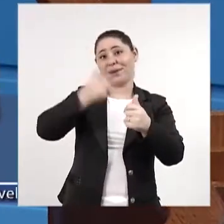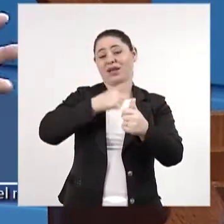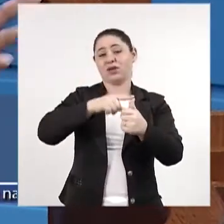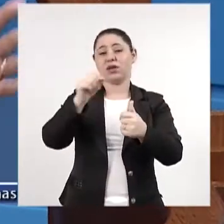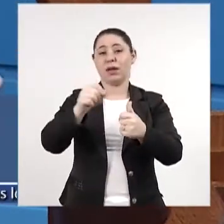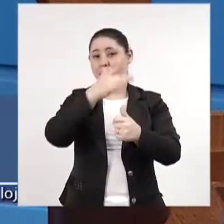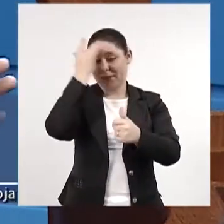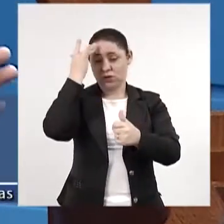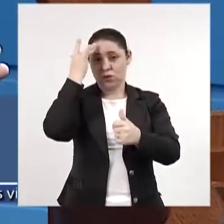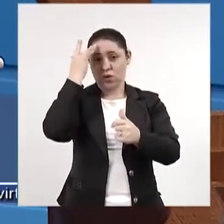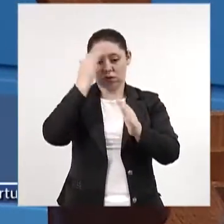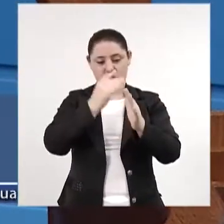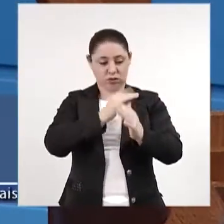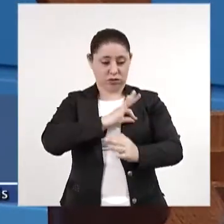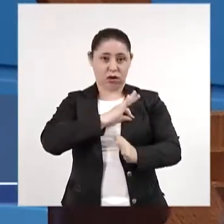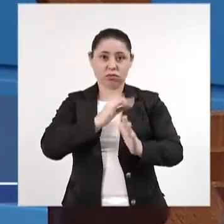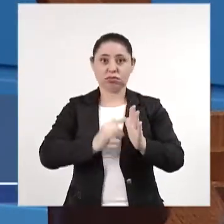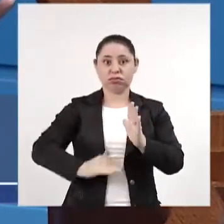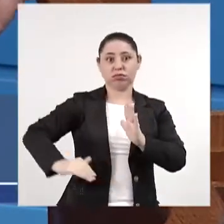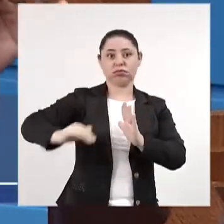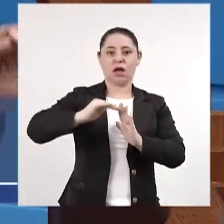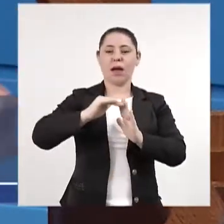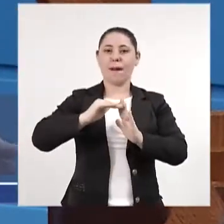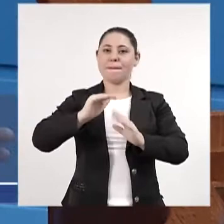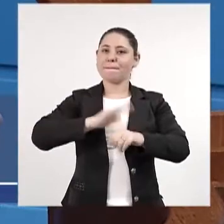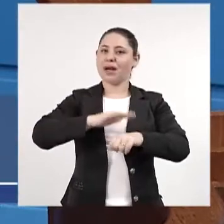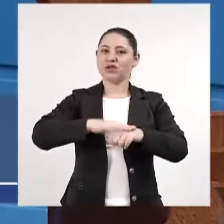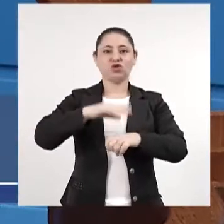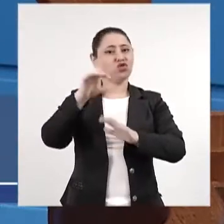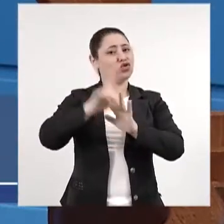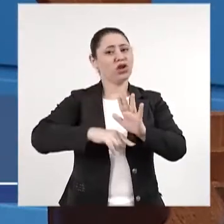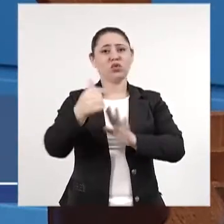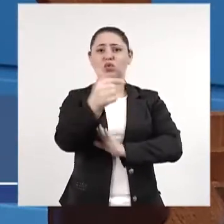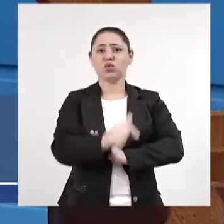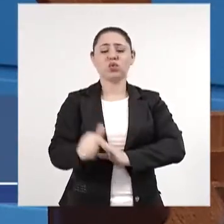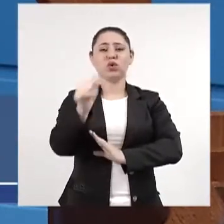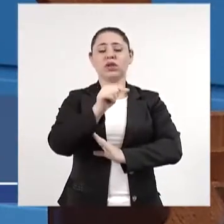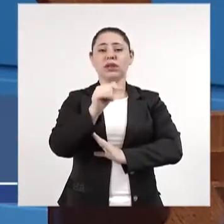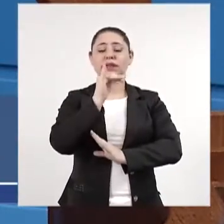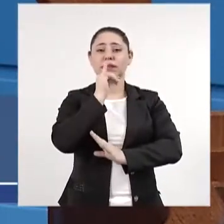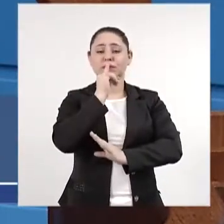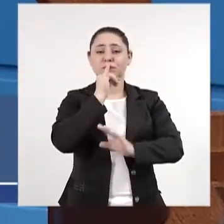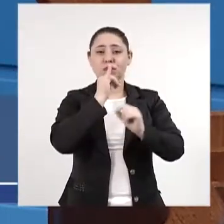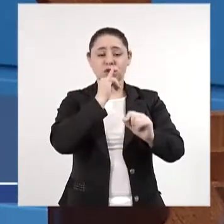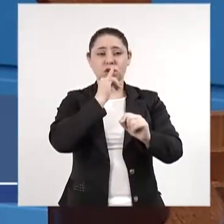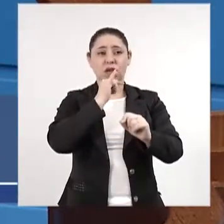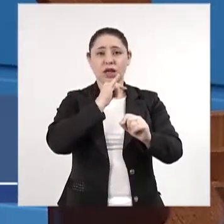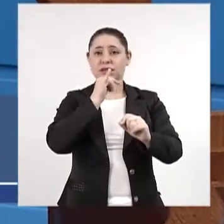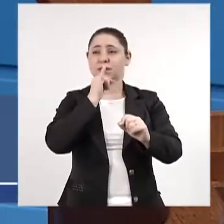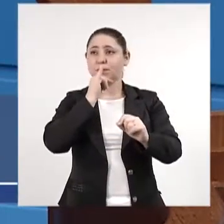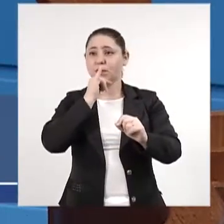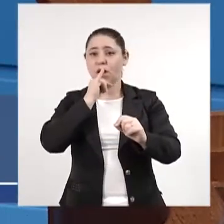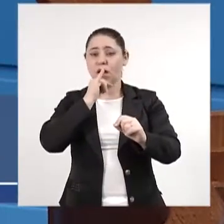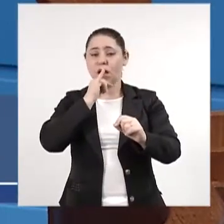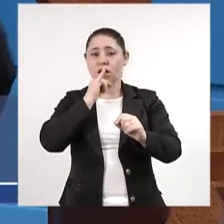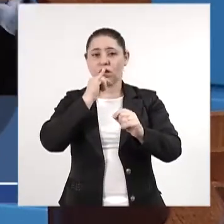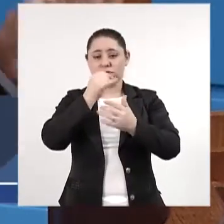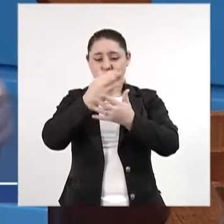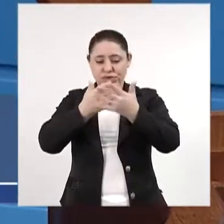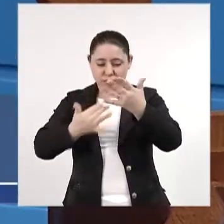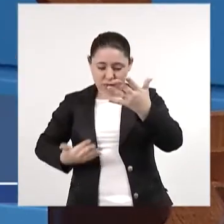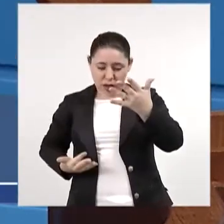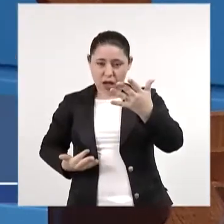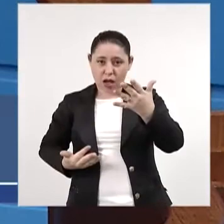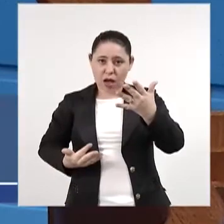quem ganha mais, na verdade. Uma parte, senhor já não tem o direito de incorporar as despesas médicas, a despesa